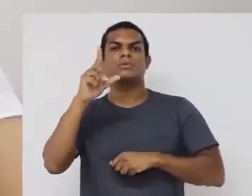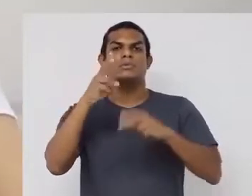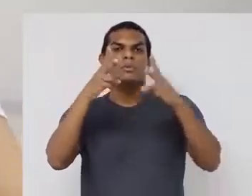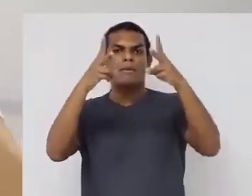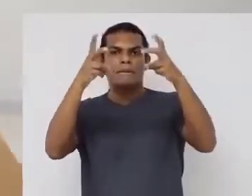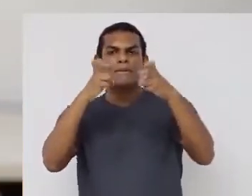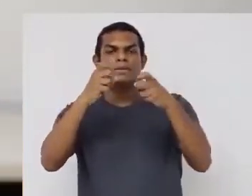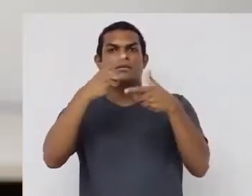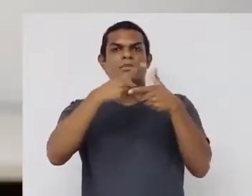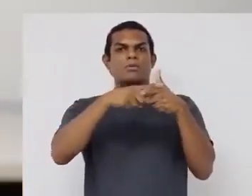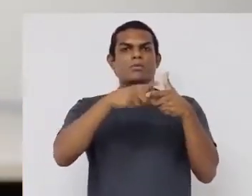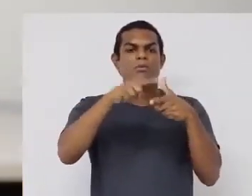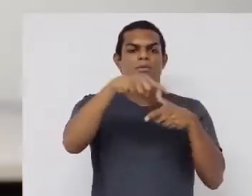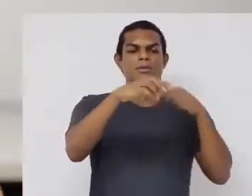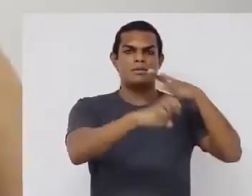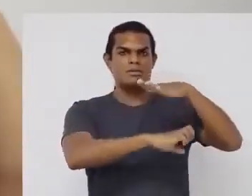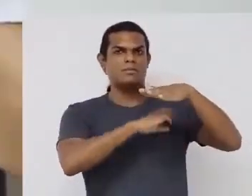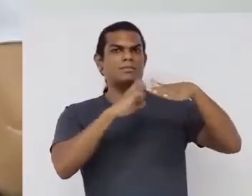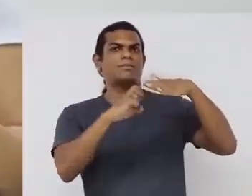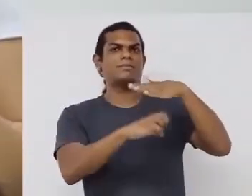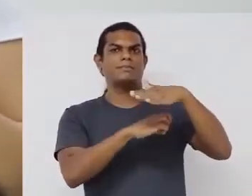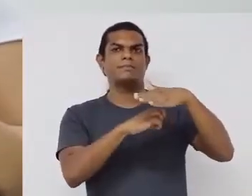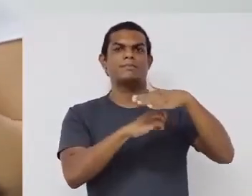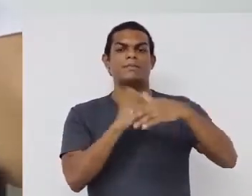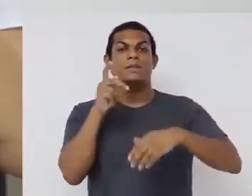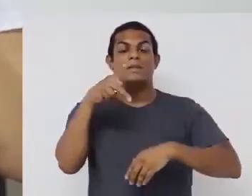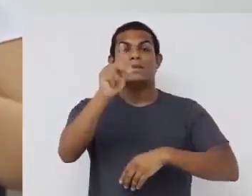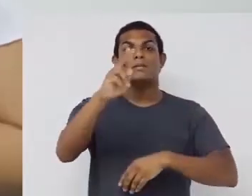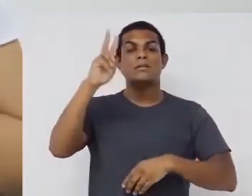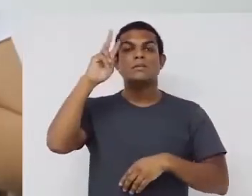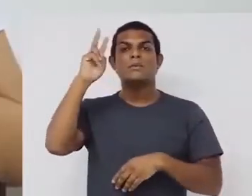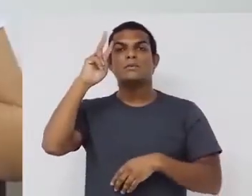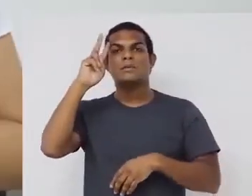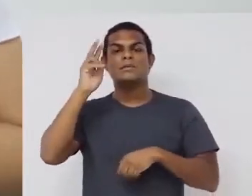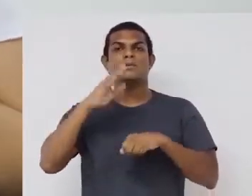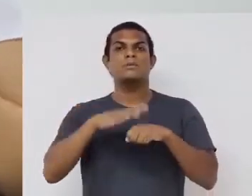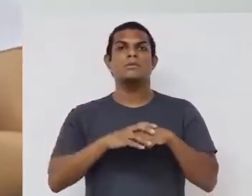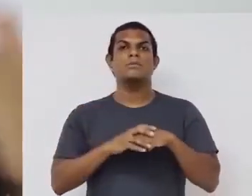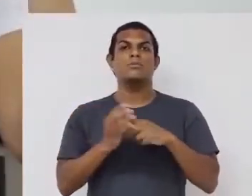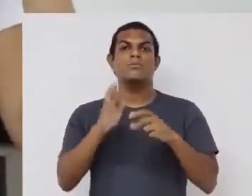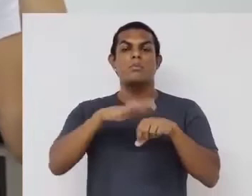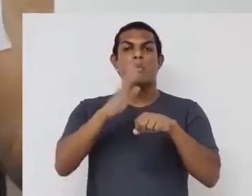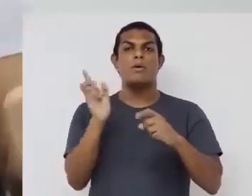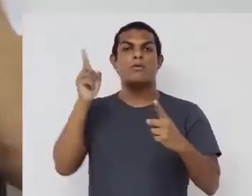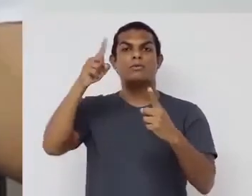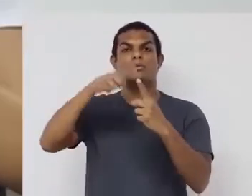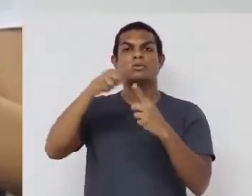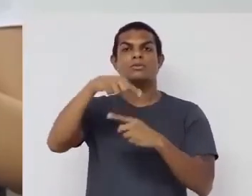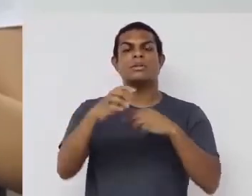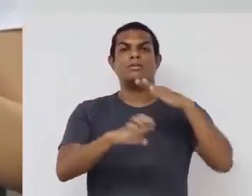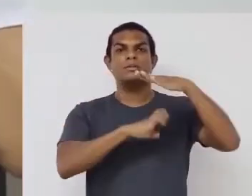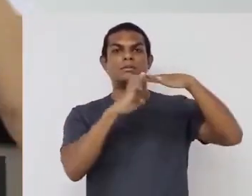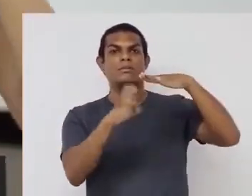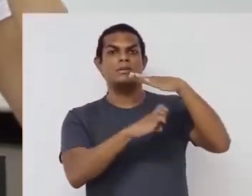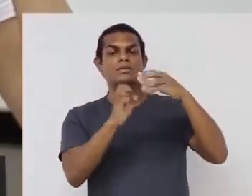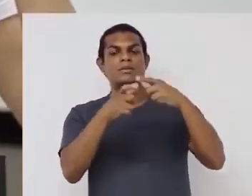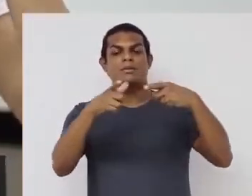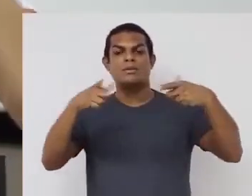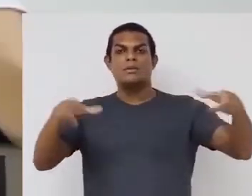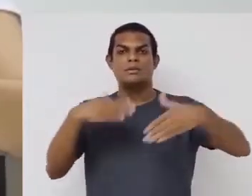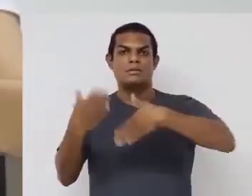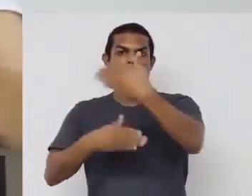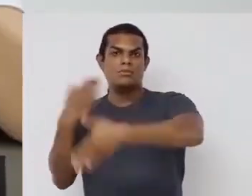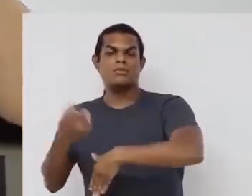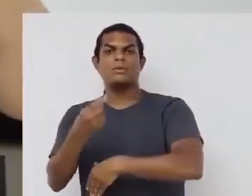cortar para ter uma empresa mais saudável. Sempre lembrando que o grande objetivo da empresa é gerar lucro. Então, eu